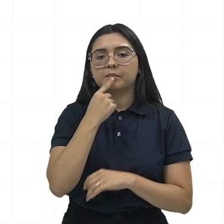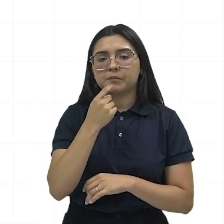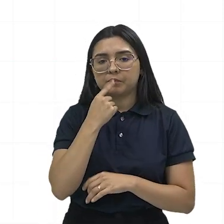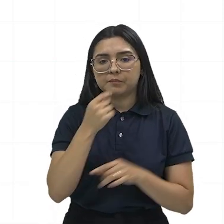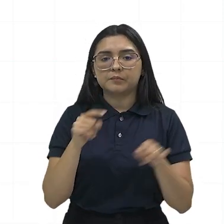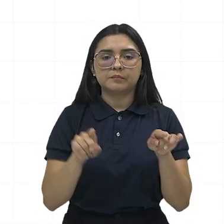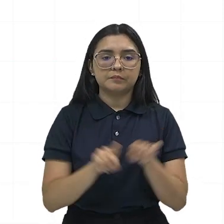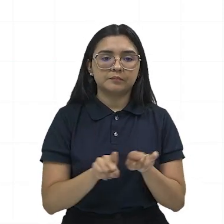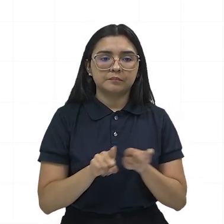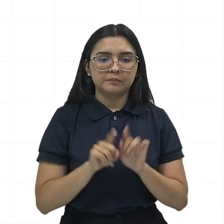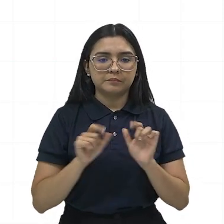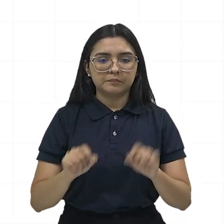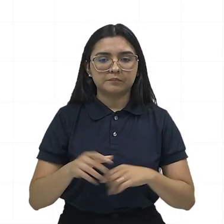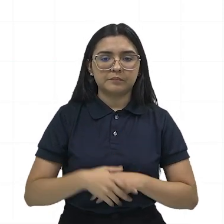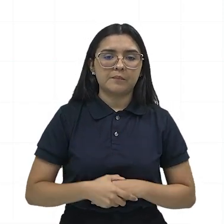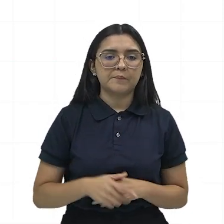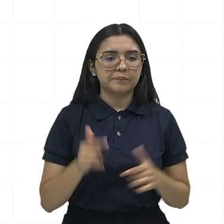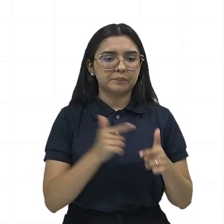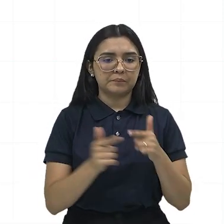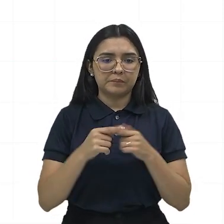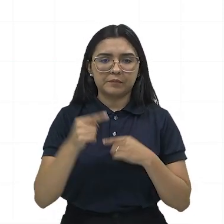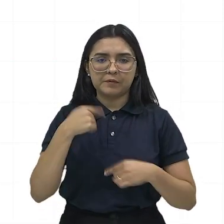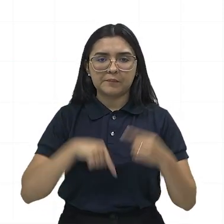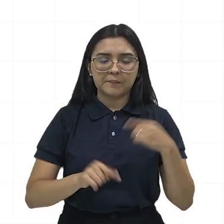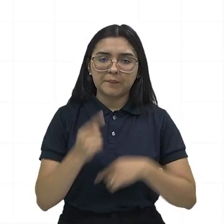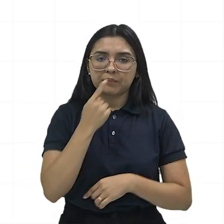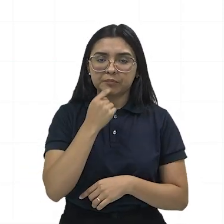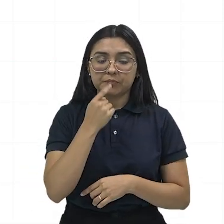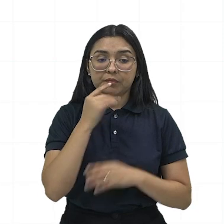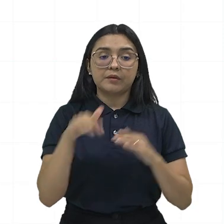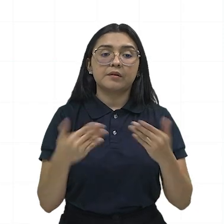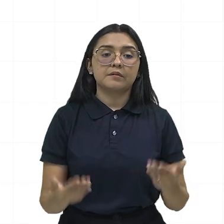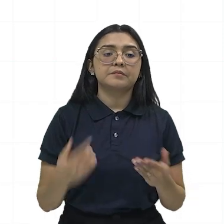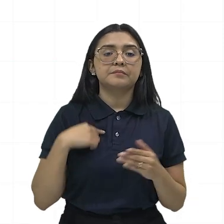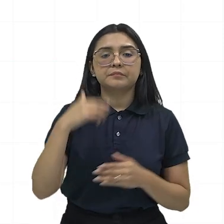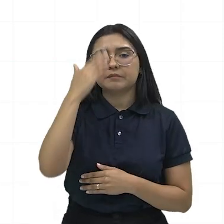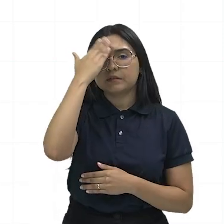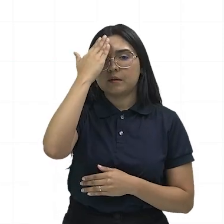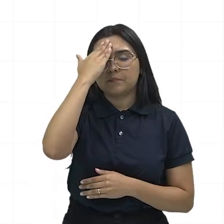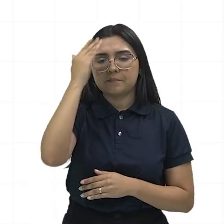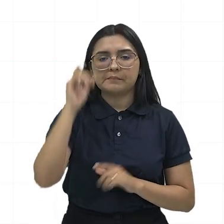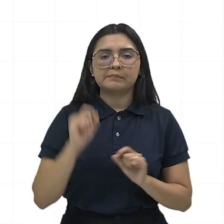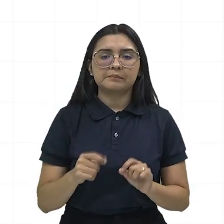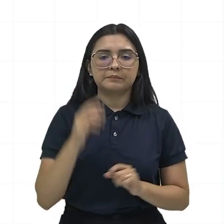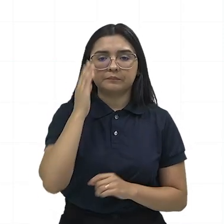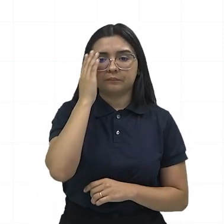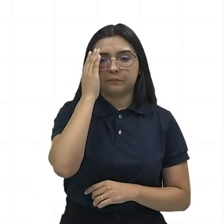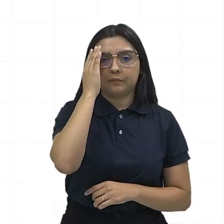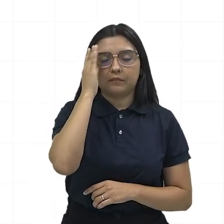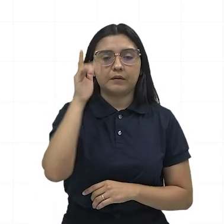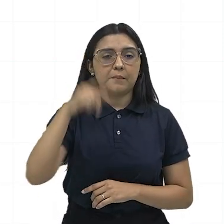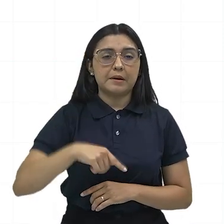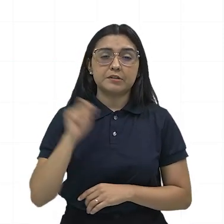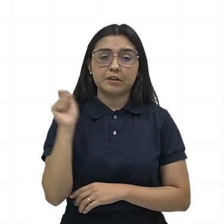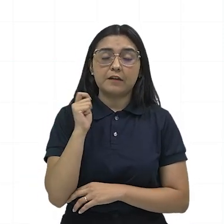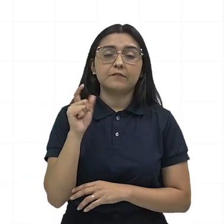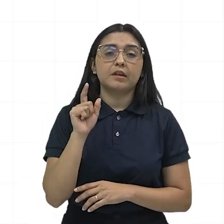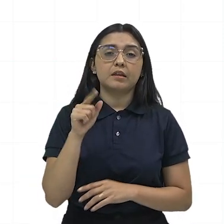hemorrágicas e colapso circulatório. Então a gente sabe que a forma mais grave da doença é a febre hemorrágica, não